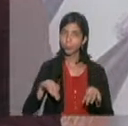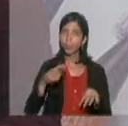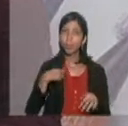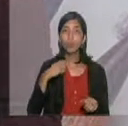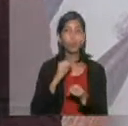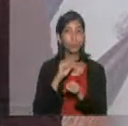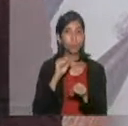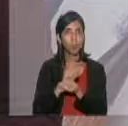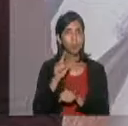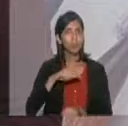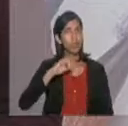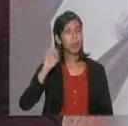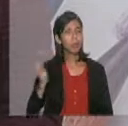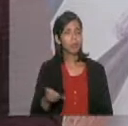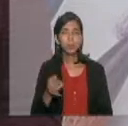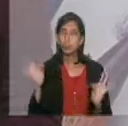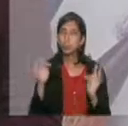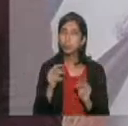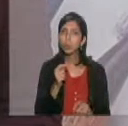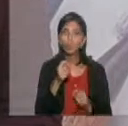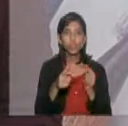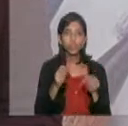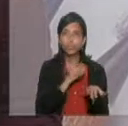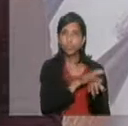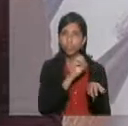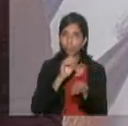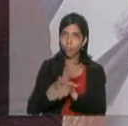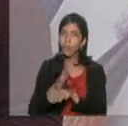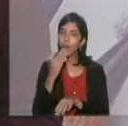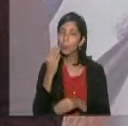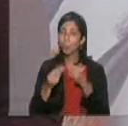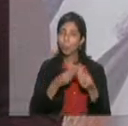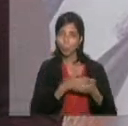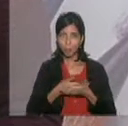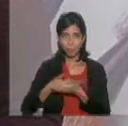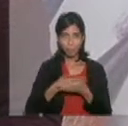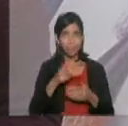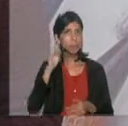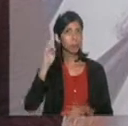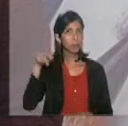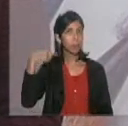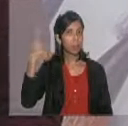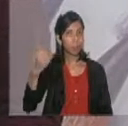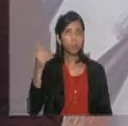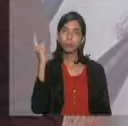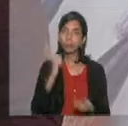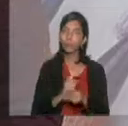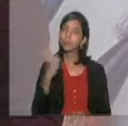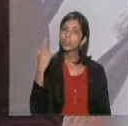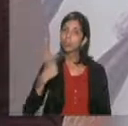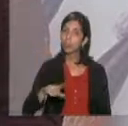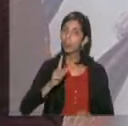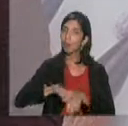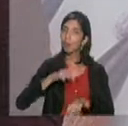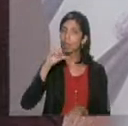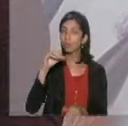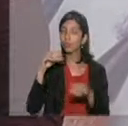é sempre determinada pelo bebê. O nosso papel é oferecer qualidade. Então ele vai comer até quando ele desejar